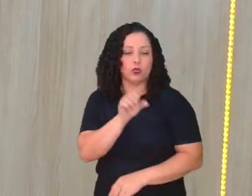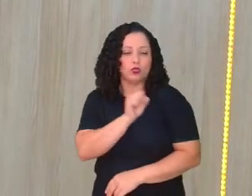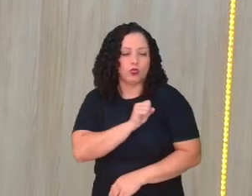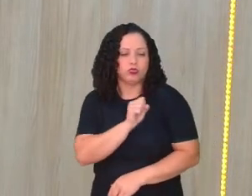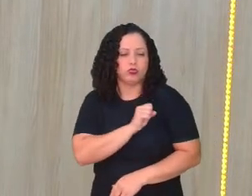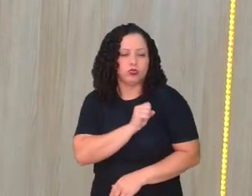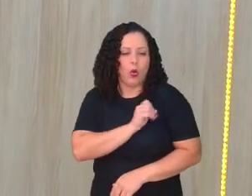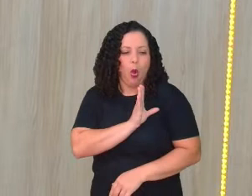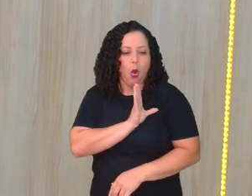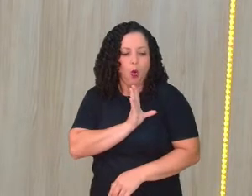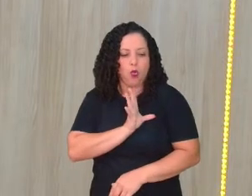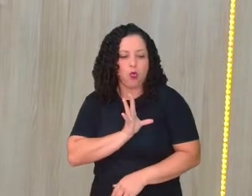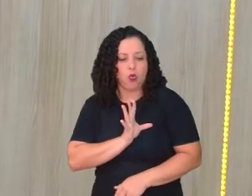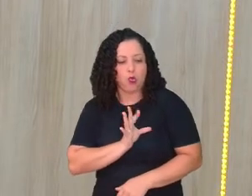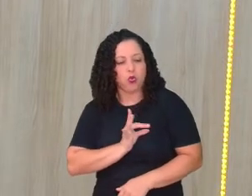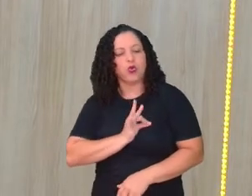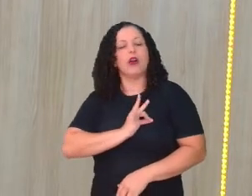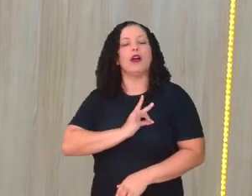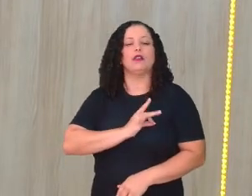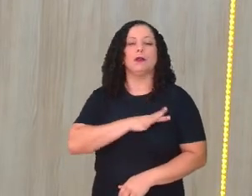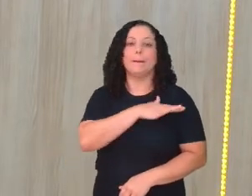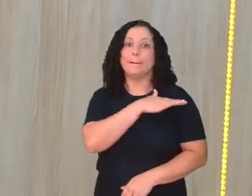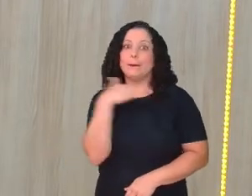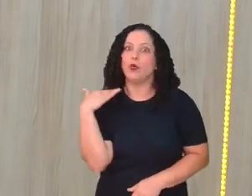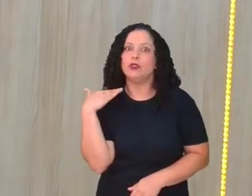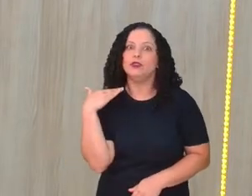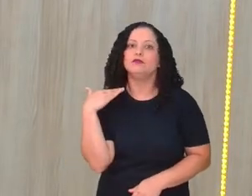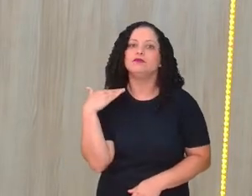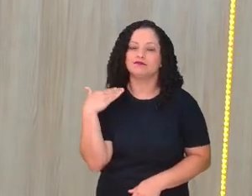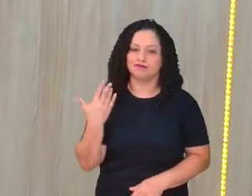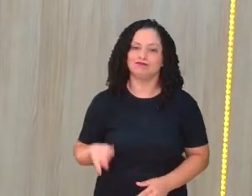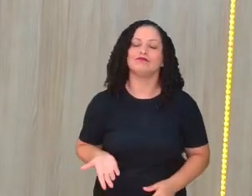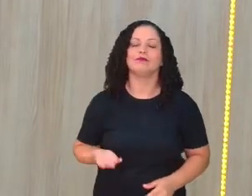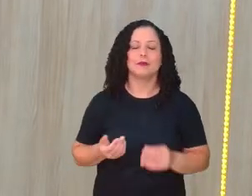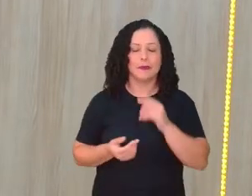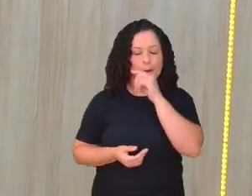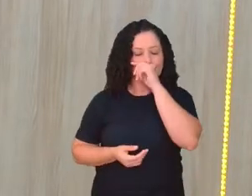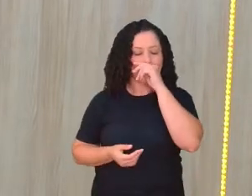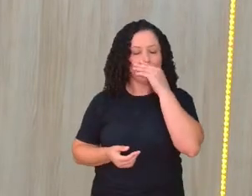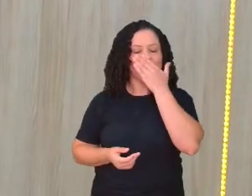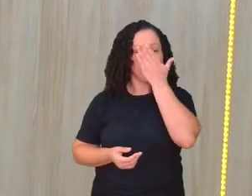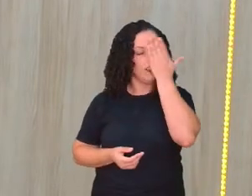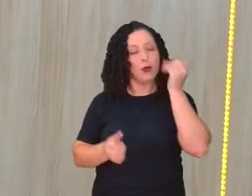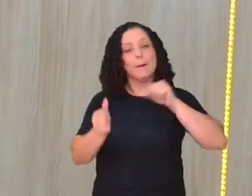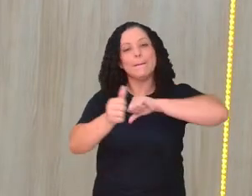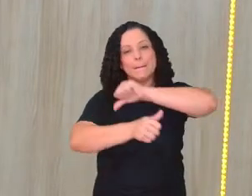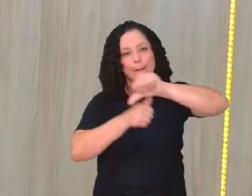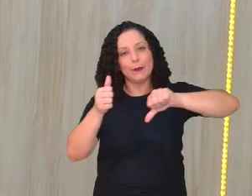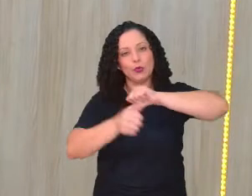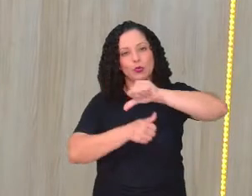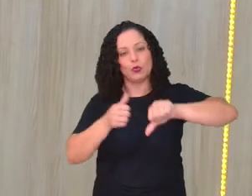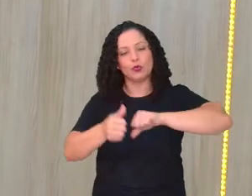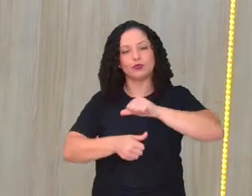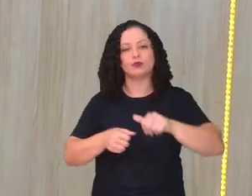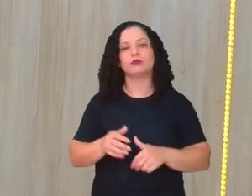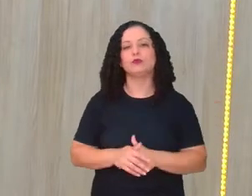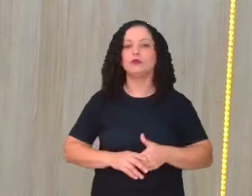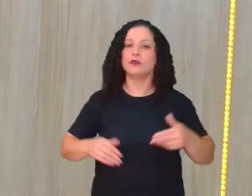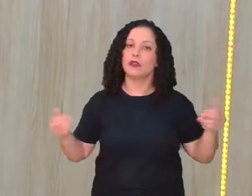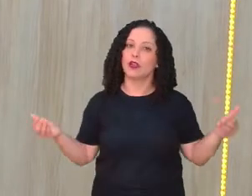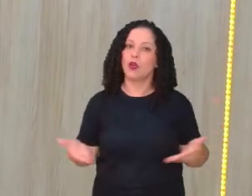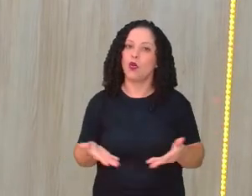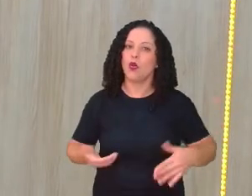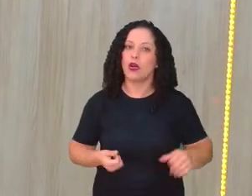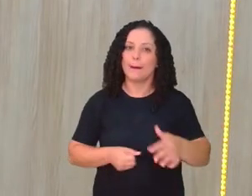cara às vezes infartava com medo de morrer, ficava nervoso e infartava. Então, mudou essa ideia daí, né? Aí passa aí para a unção